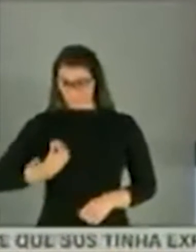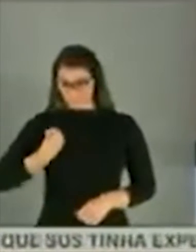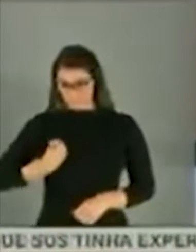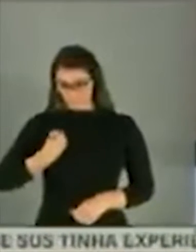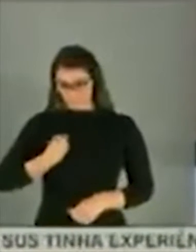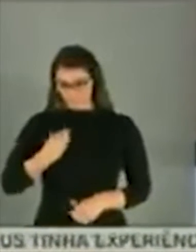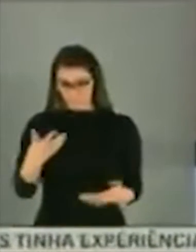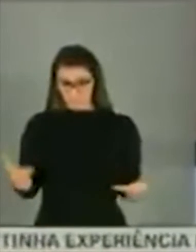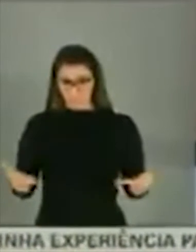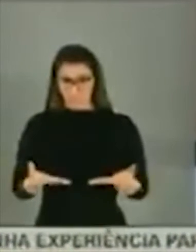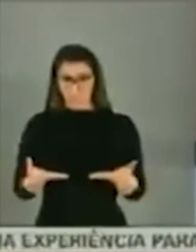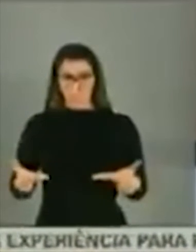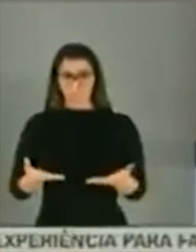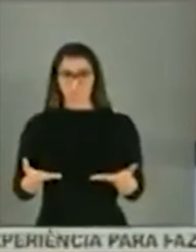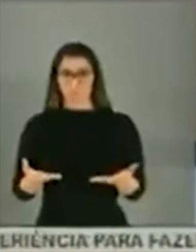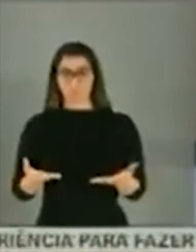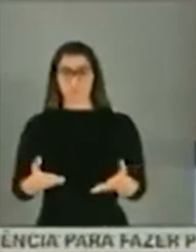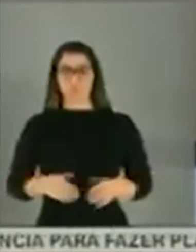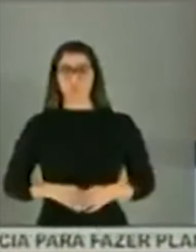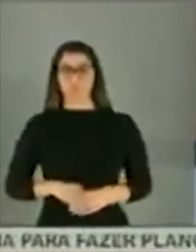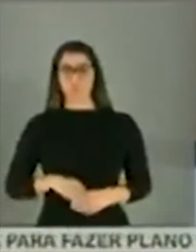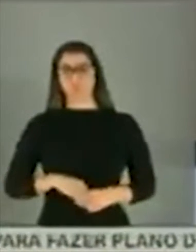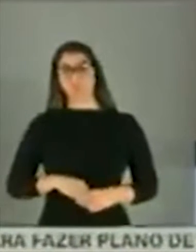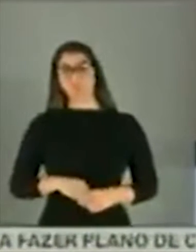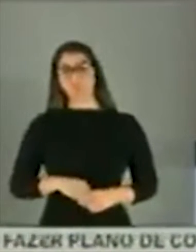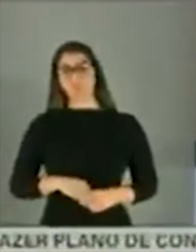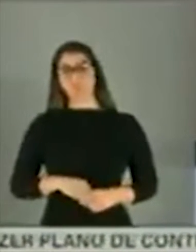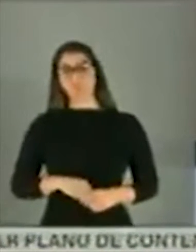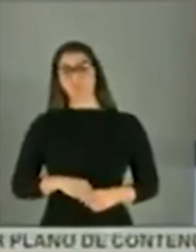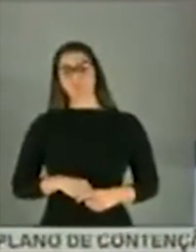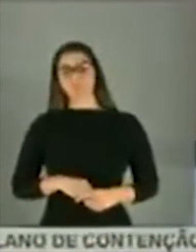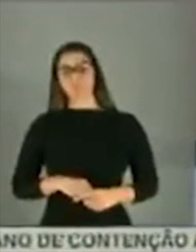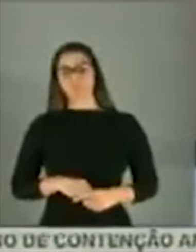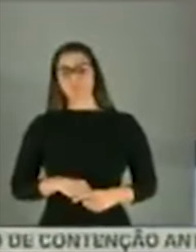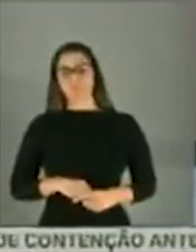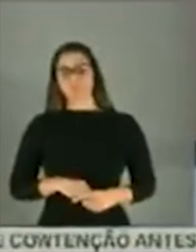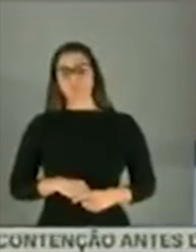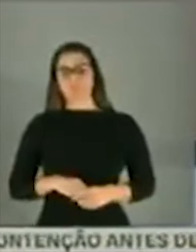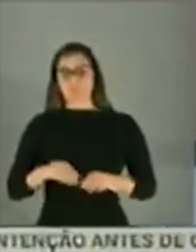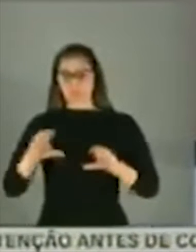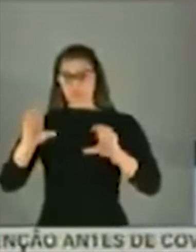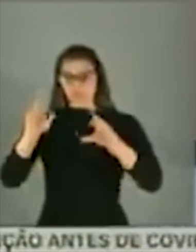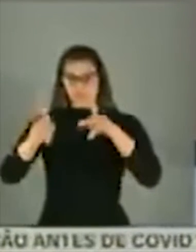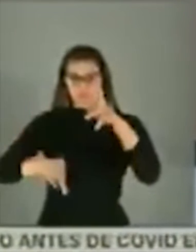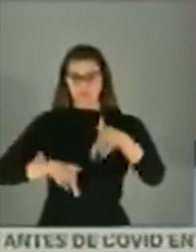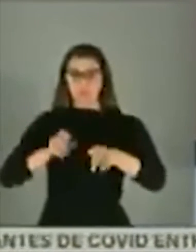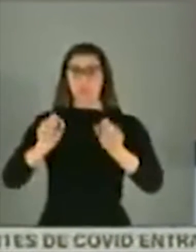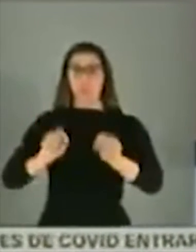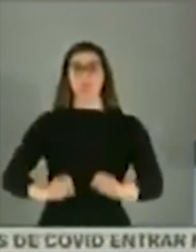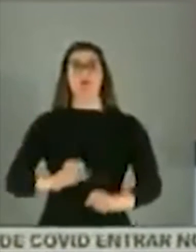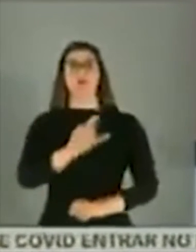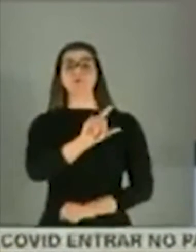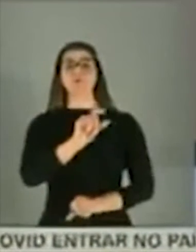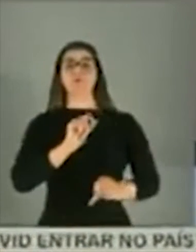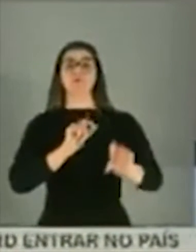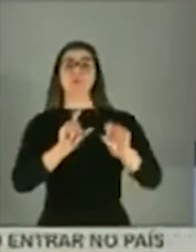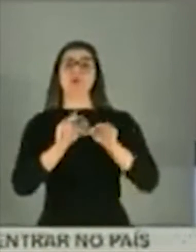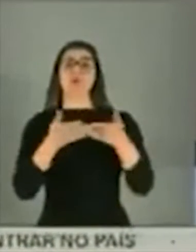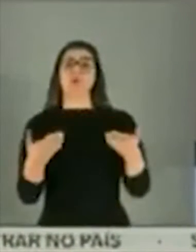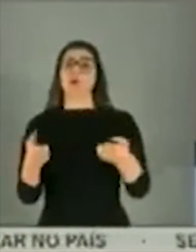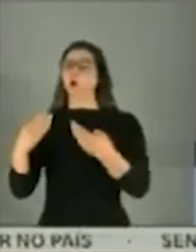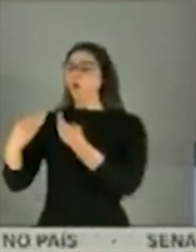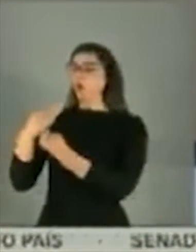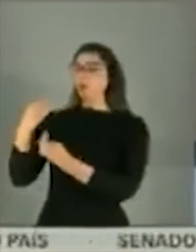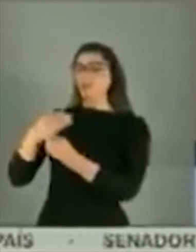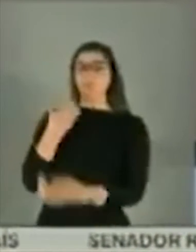situação bizantina, eu diria, em que o cidadão ele pode escolher qual orientação